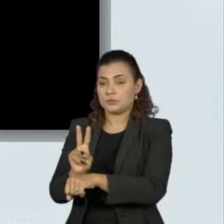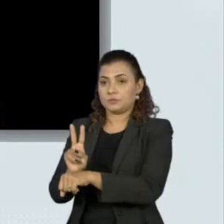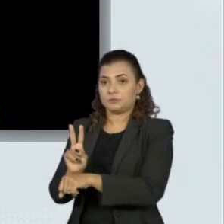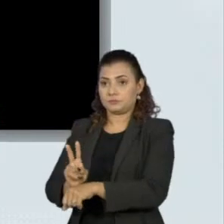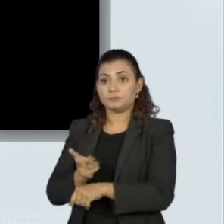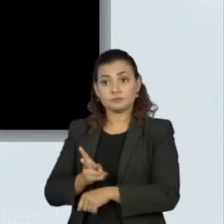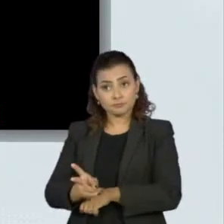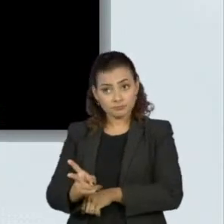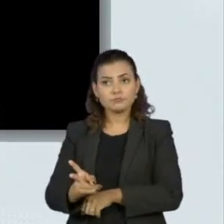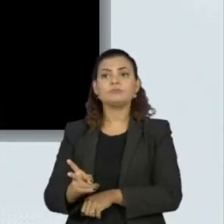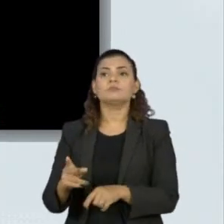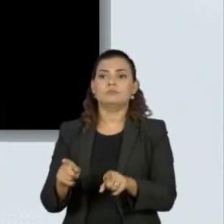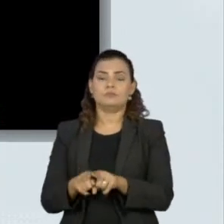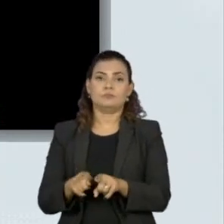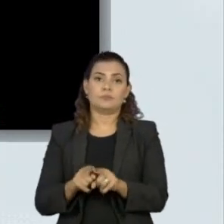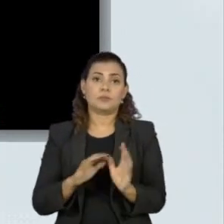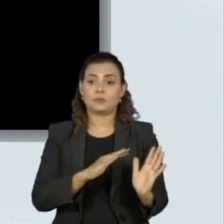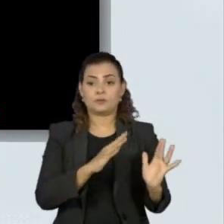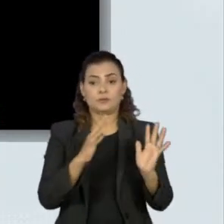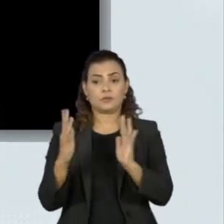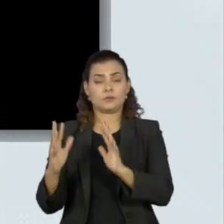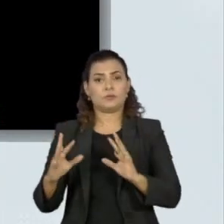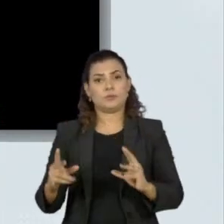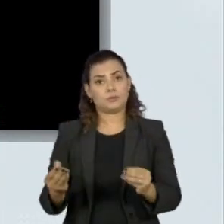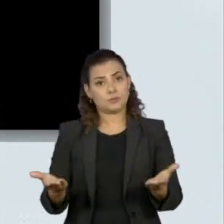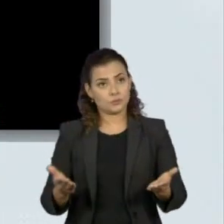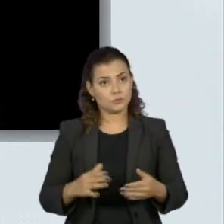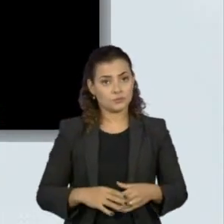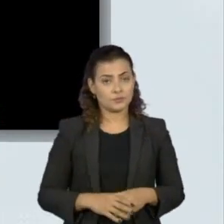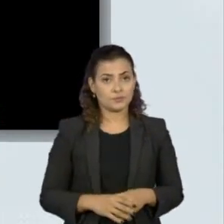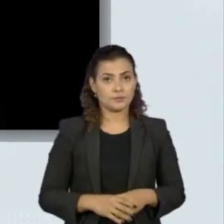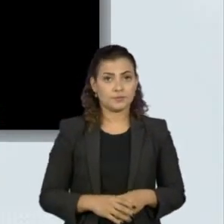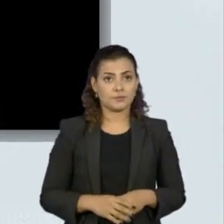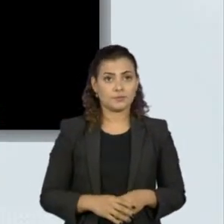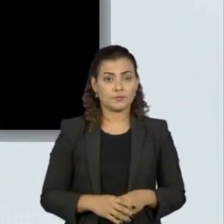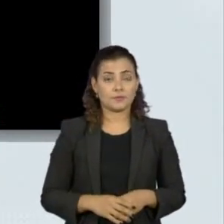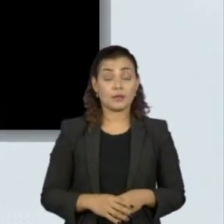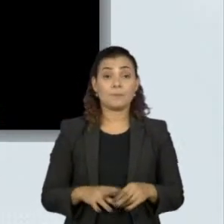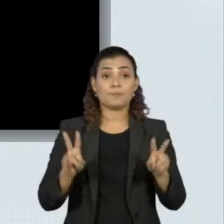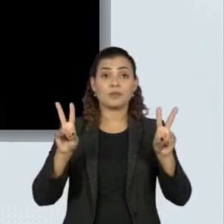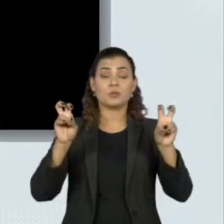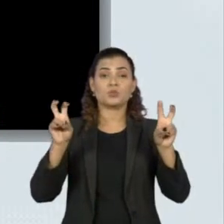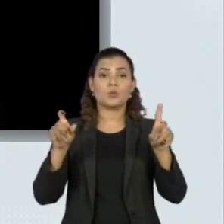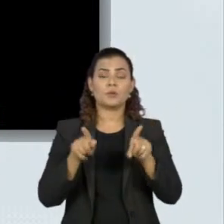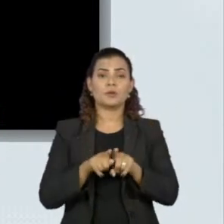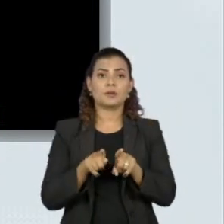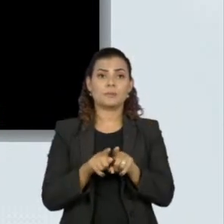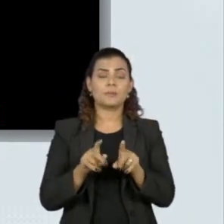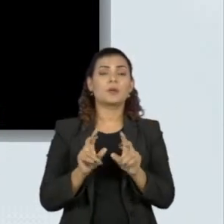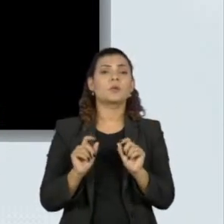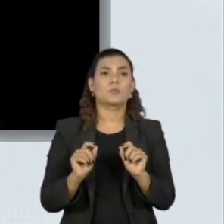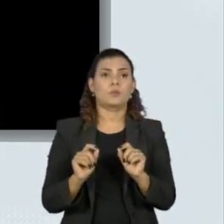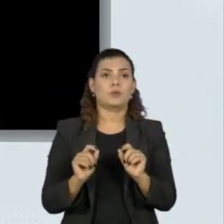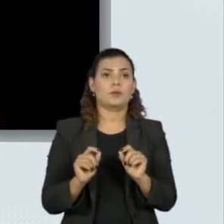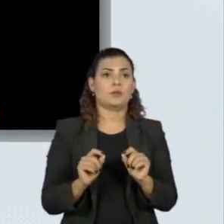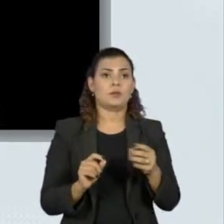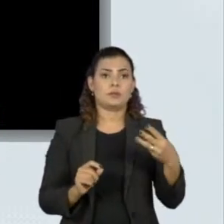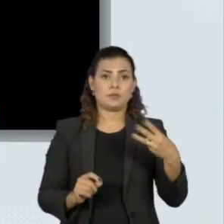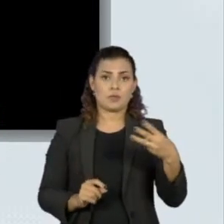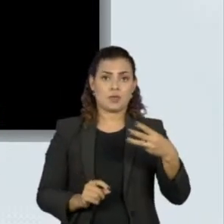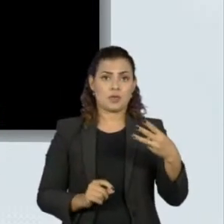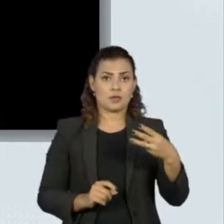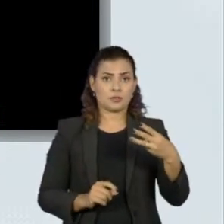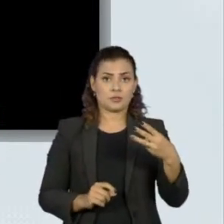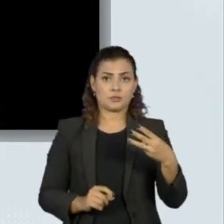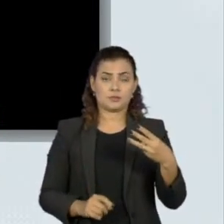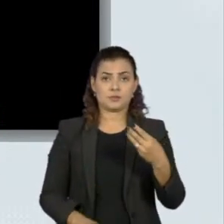do acompanhamento do estudo. Seguinte. Em relação aos casos de score 3 ou superior, que são casos